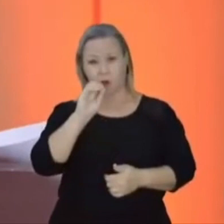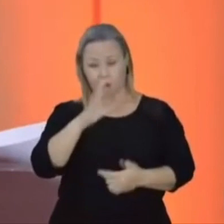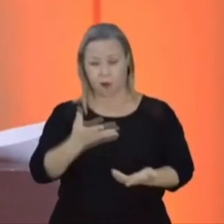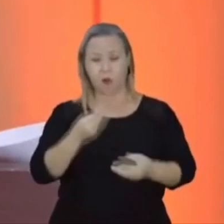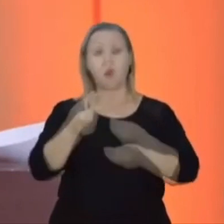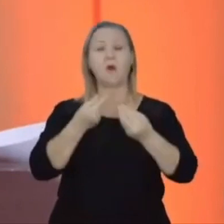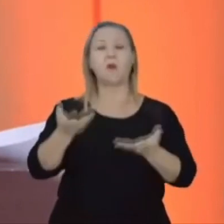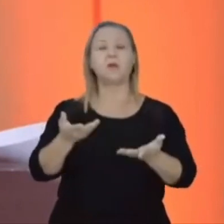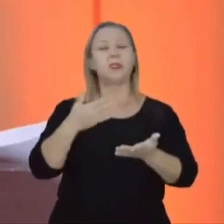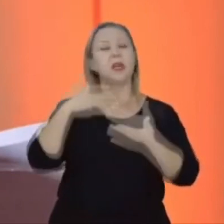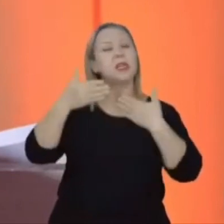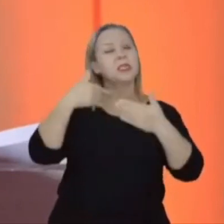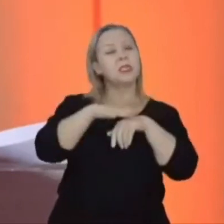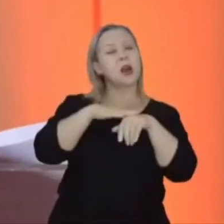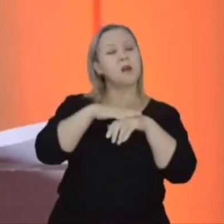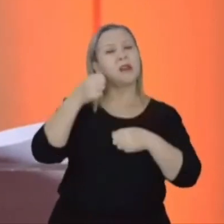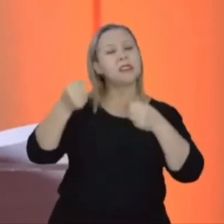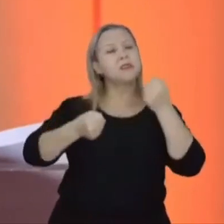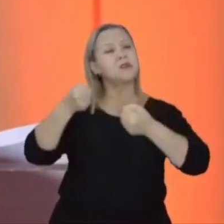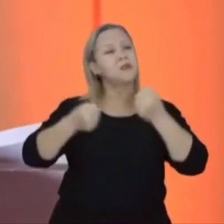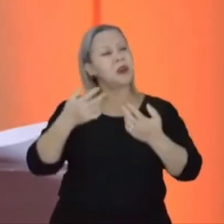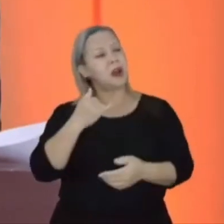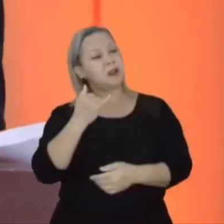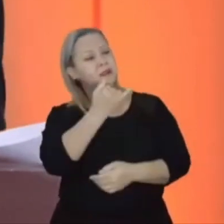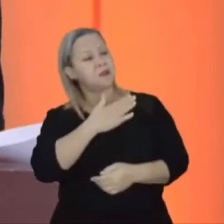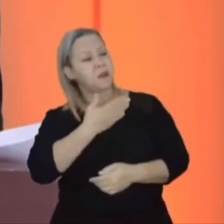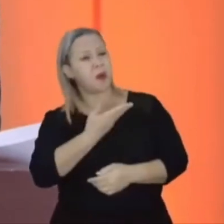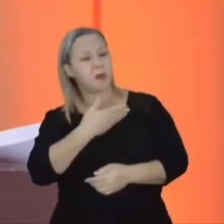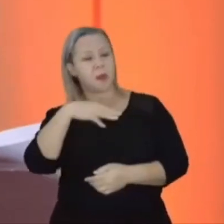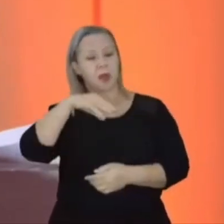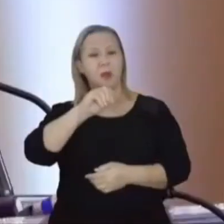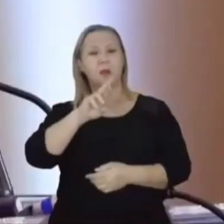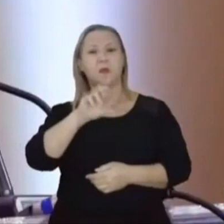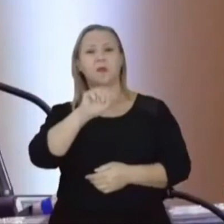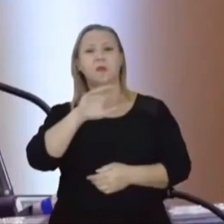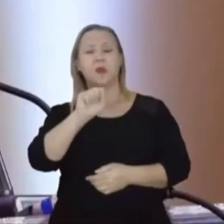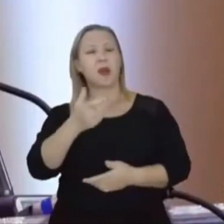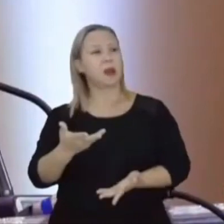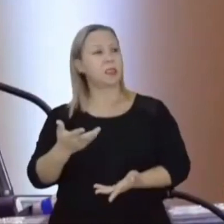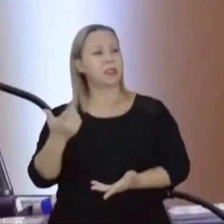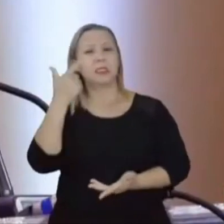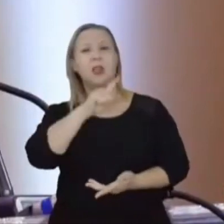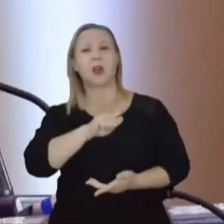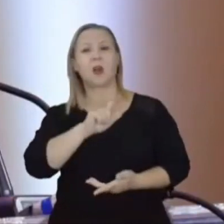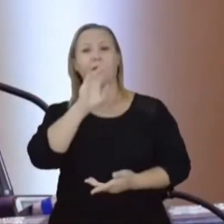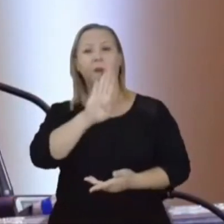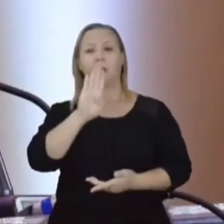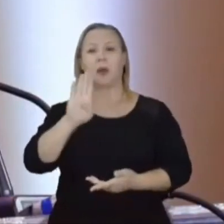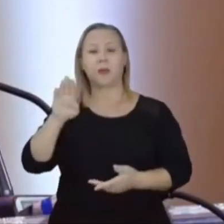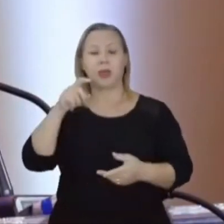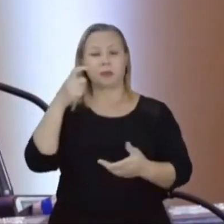Janja estava dizendo, e o meu amigo Moraes, que no Big Brother, sabe, estão votando agora para ver quem é o cara que vai